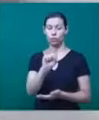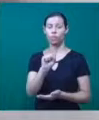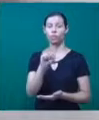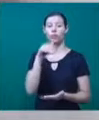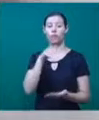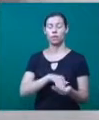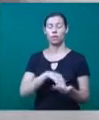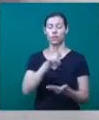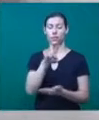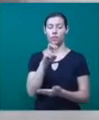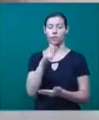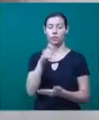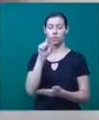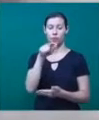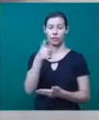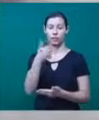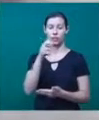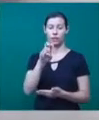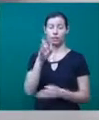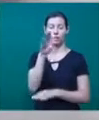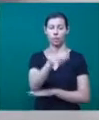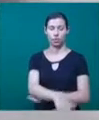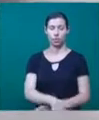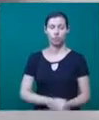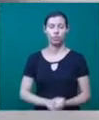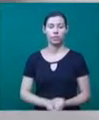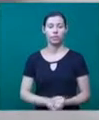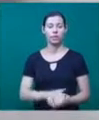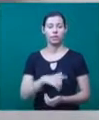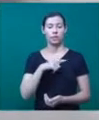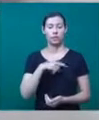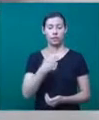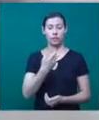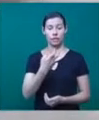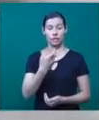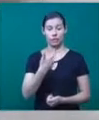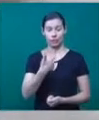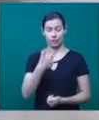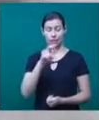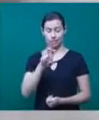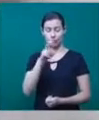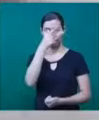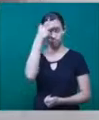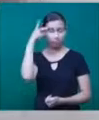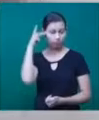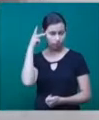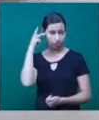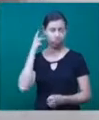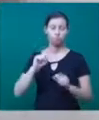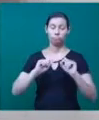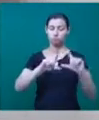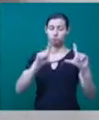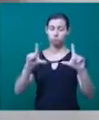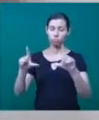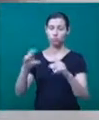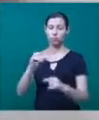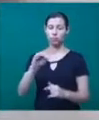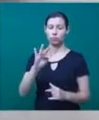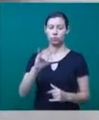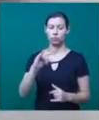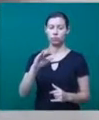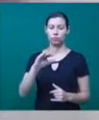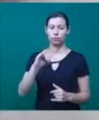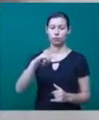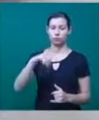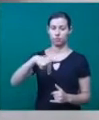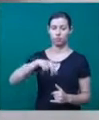tarde. 15 artistas expõem suas obras na Oficina Cultural e no Museu Municipal de Uberlândia. Uma forma de popularizar o